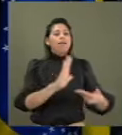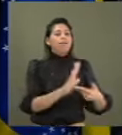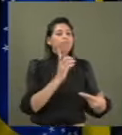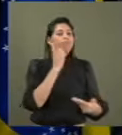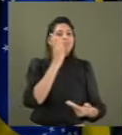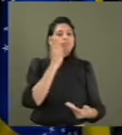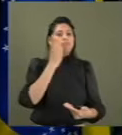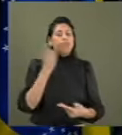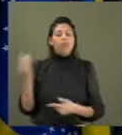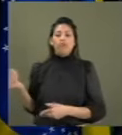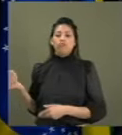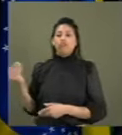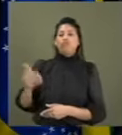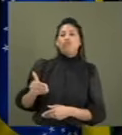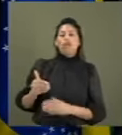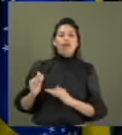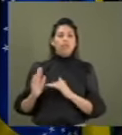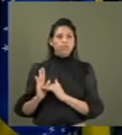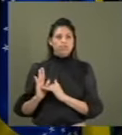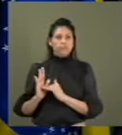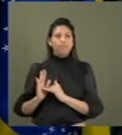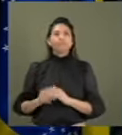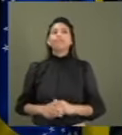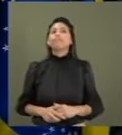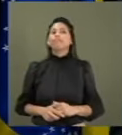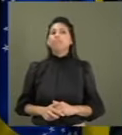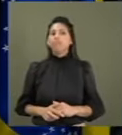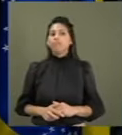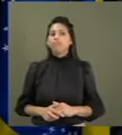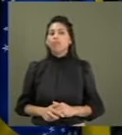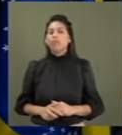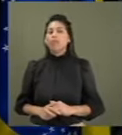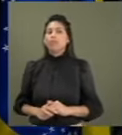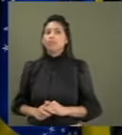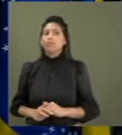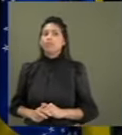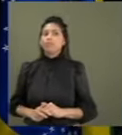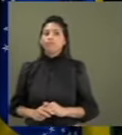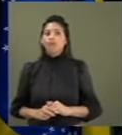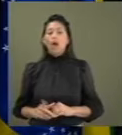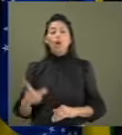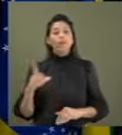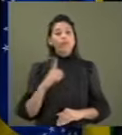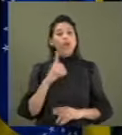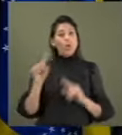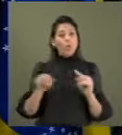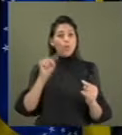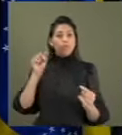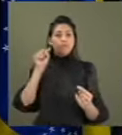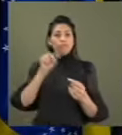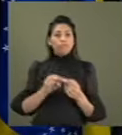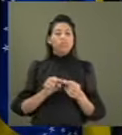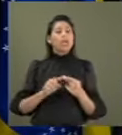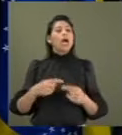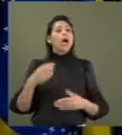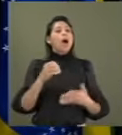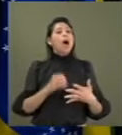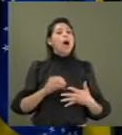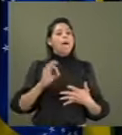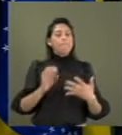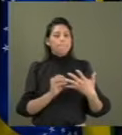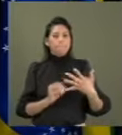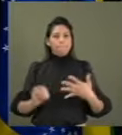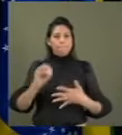para o Senado. Ele tem por objetivo tornar permanente a política de reserva de vagas nas universidades públicas,